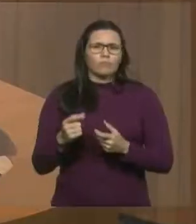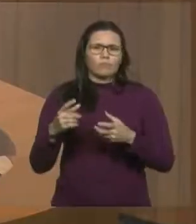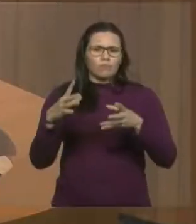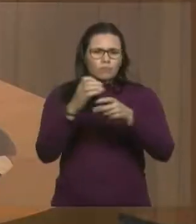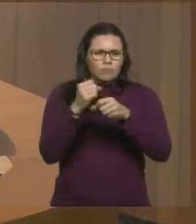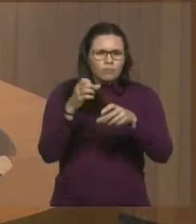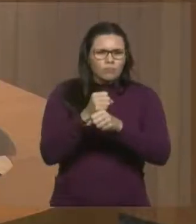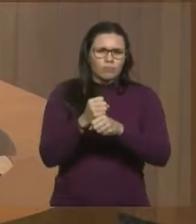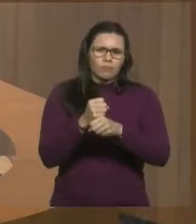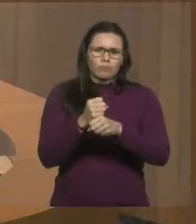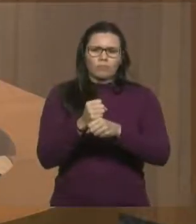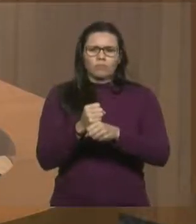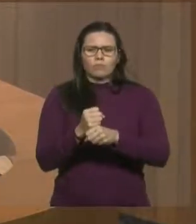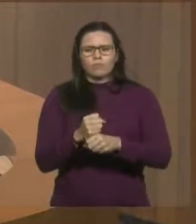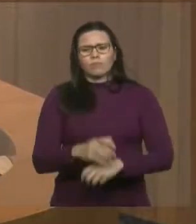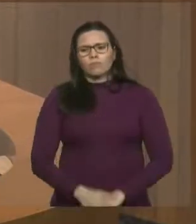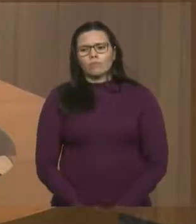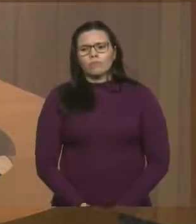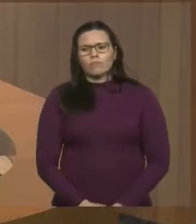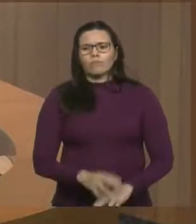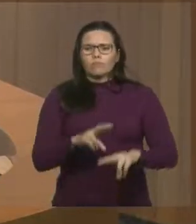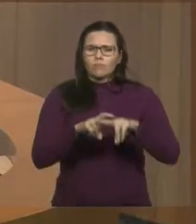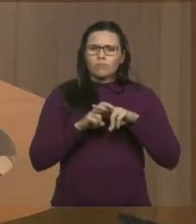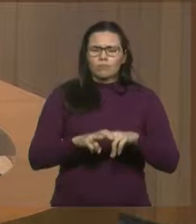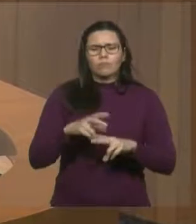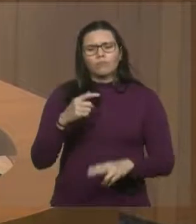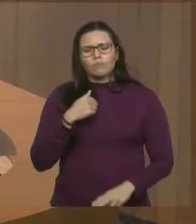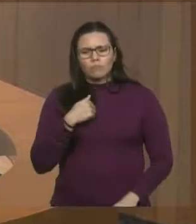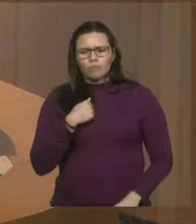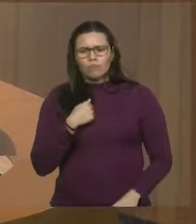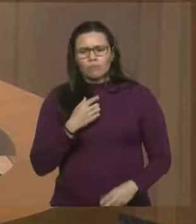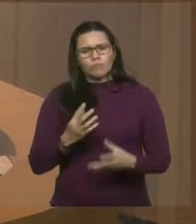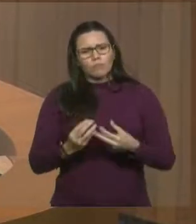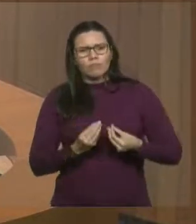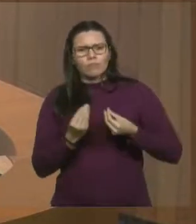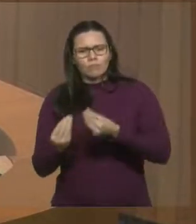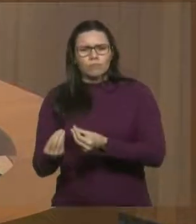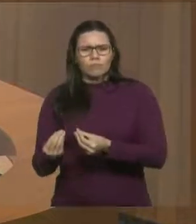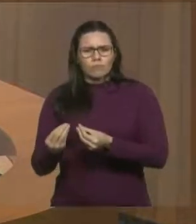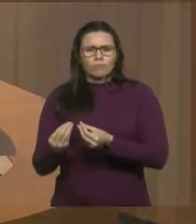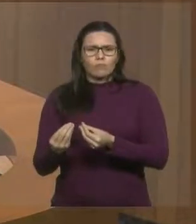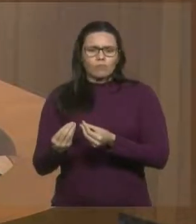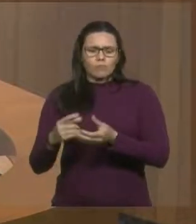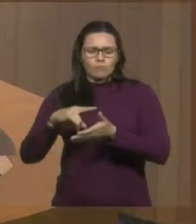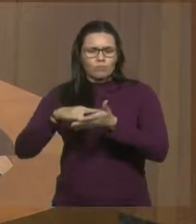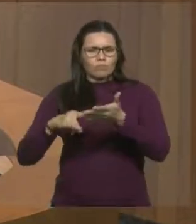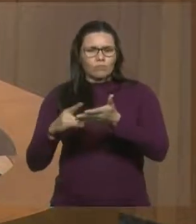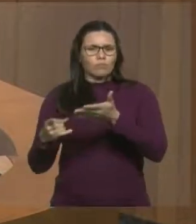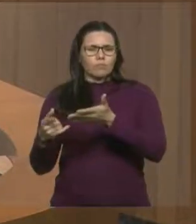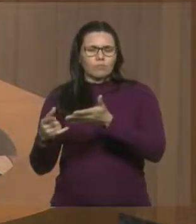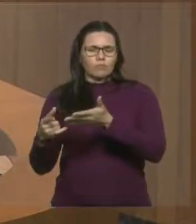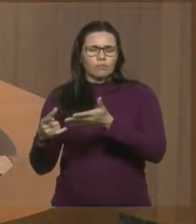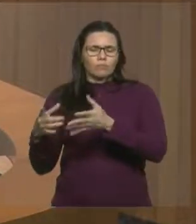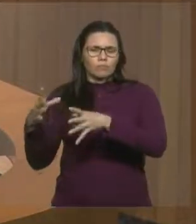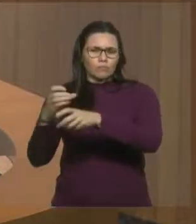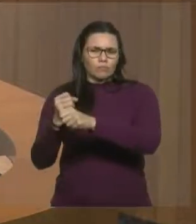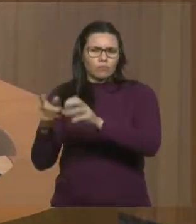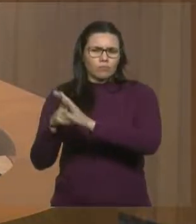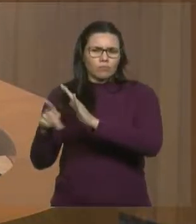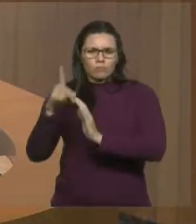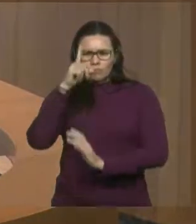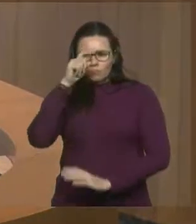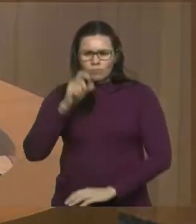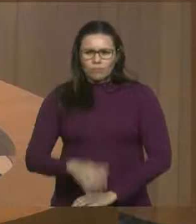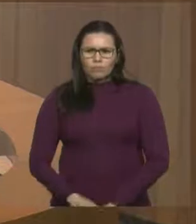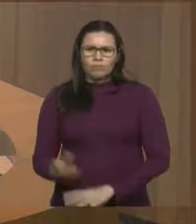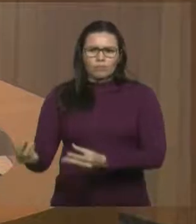foi feita uma devolução dessa planilha para a contabilidade do hospital, e eles entregaram um número de